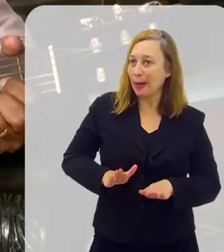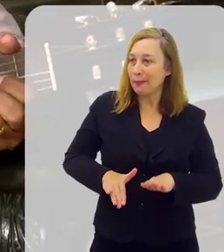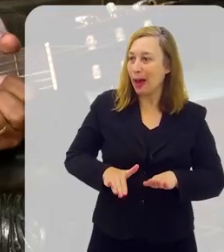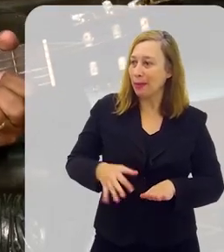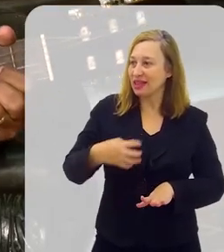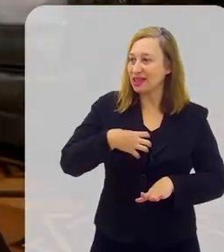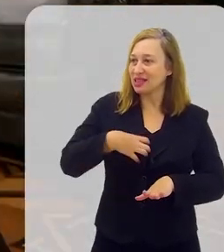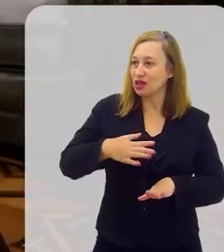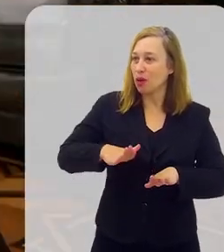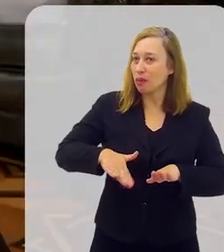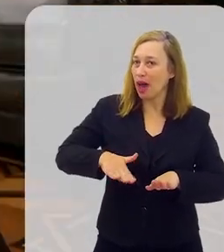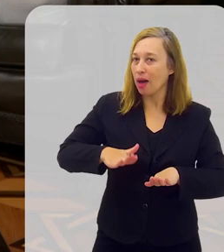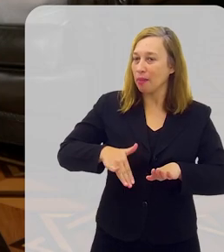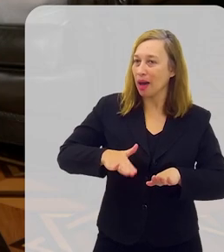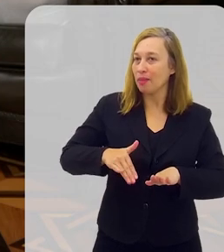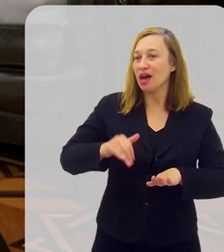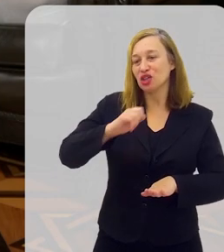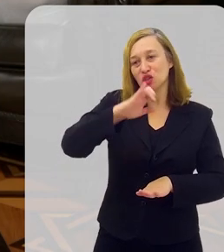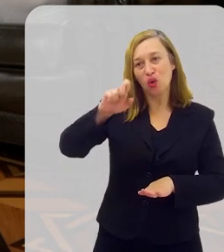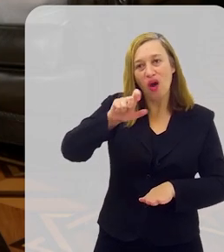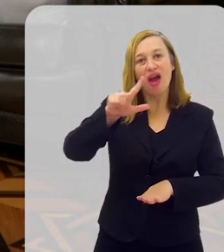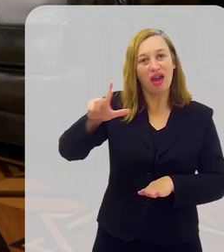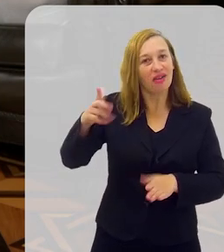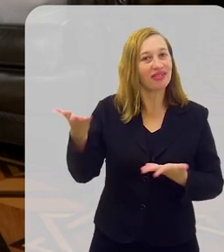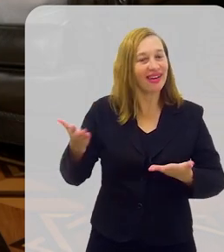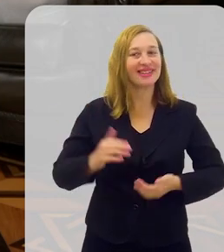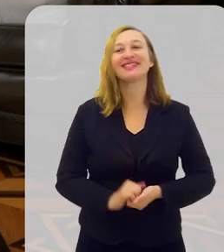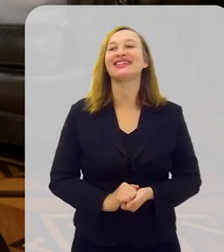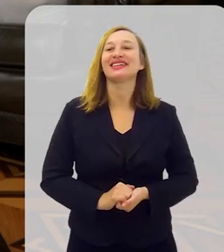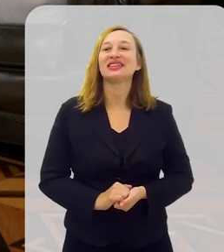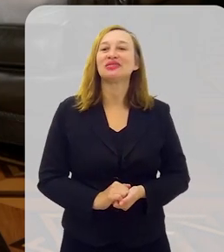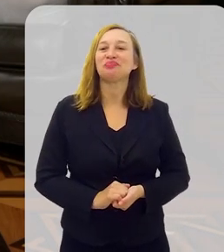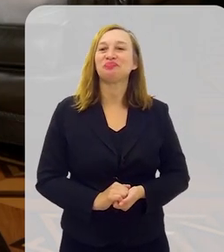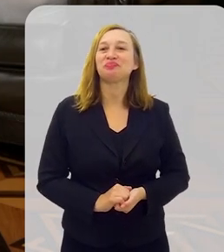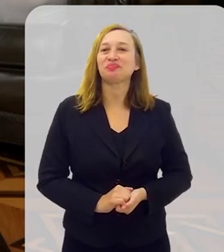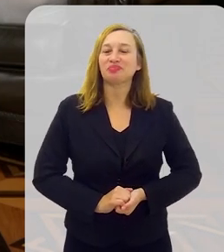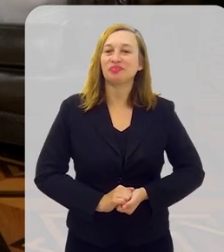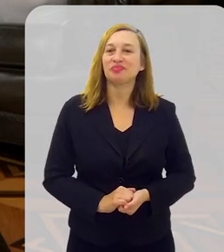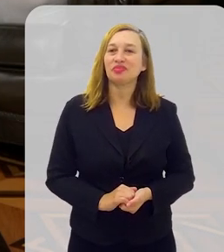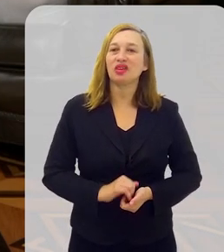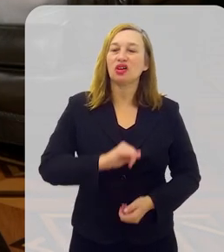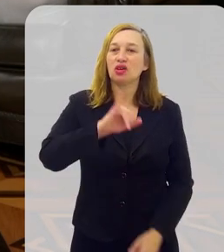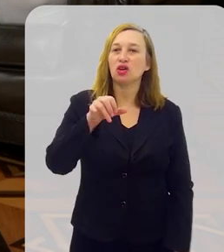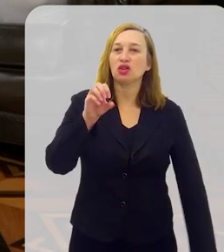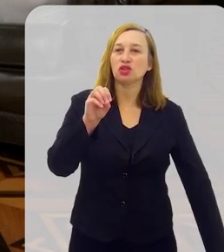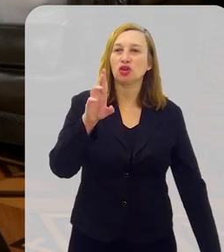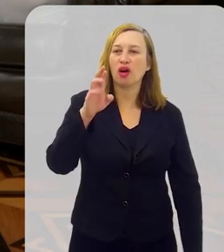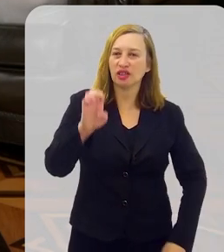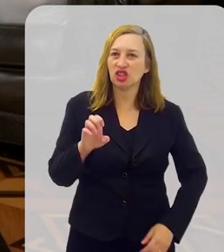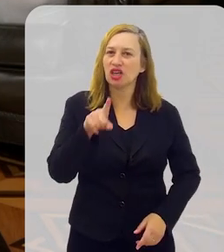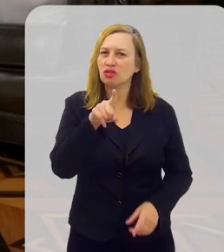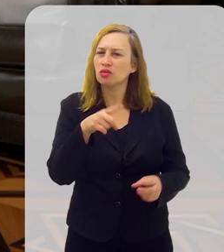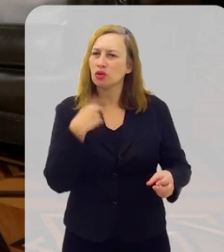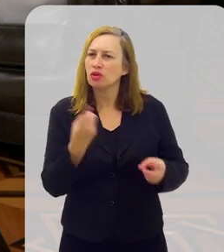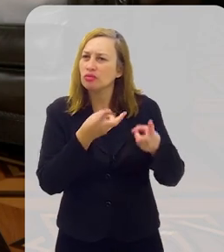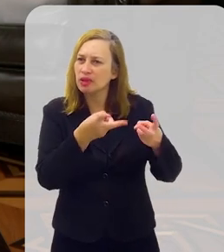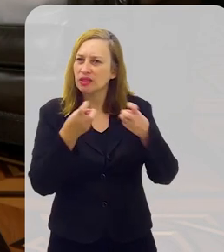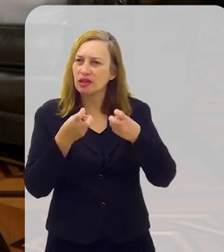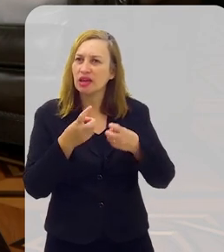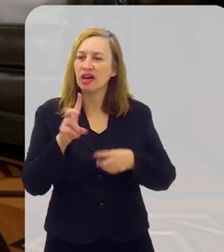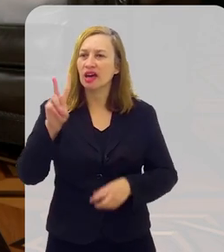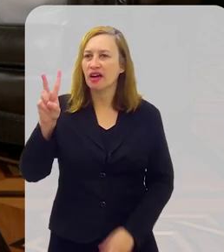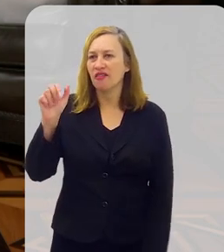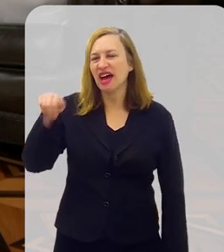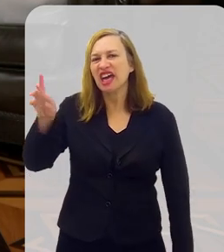Deus, coisa linda. Você sabe que você tá cantando, Joel só tá com um pezinho ali. Você é partido alto, Joelzinho é partido alto. Ô, Joelzinho